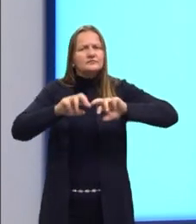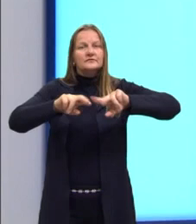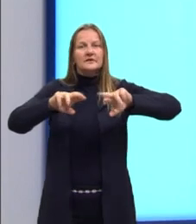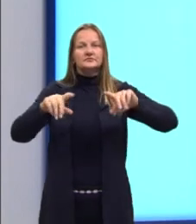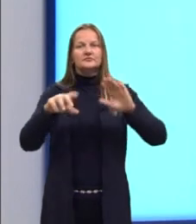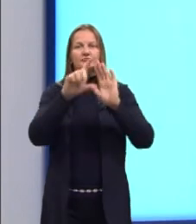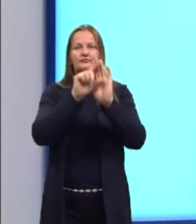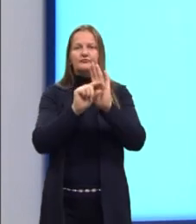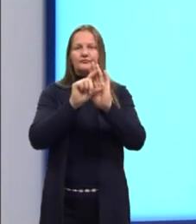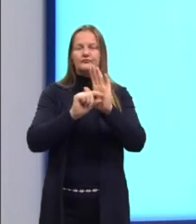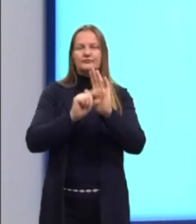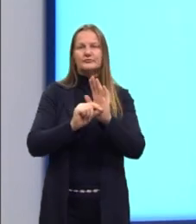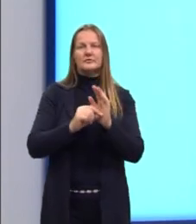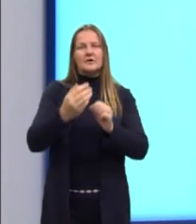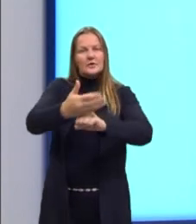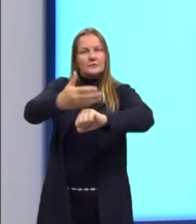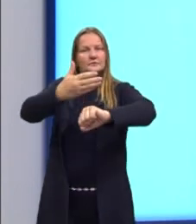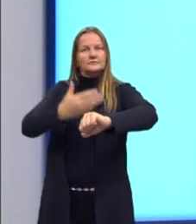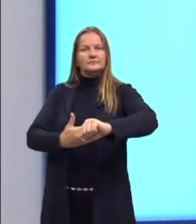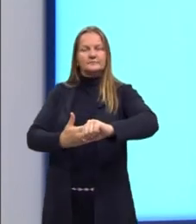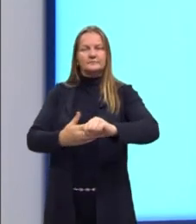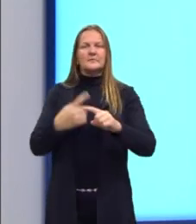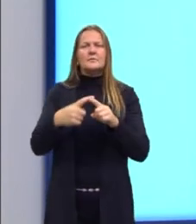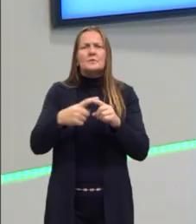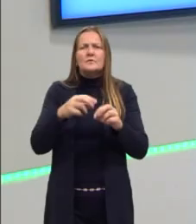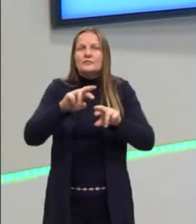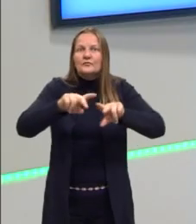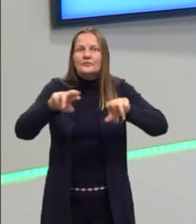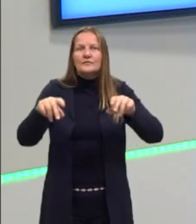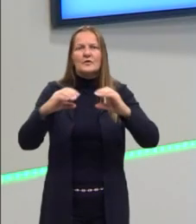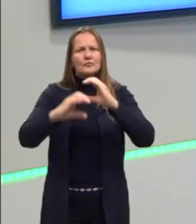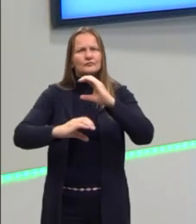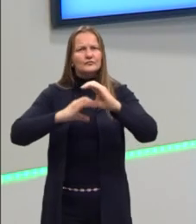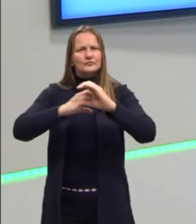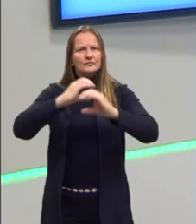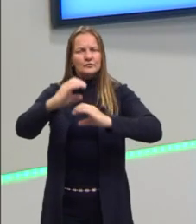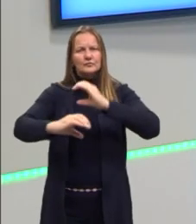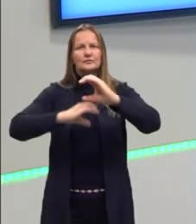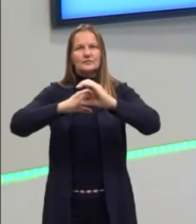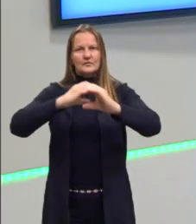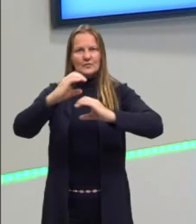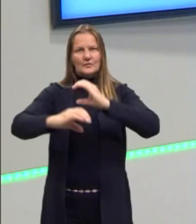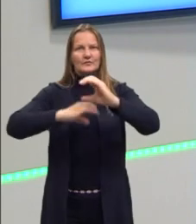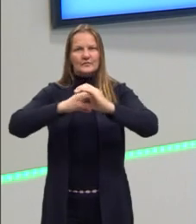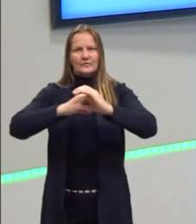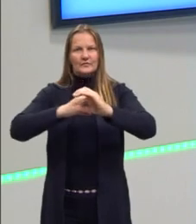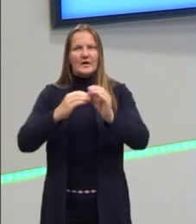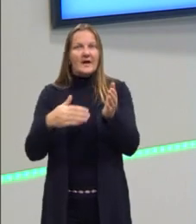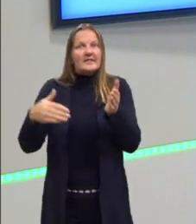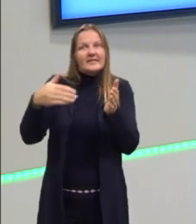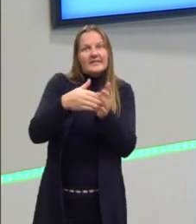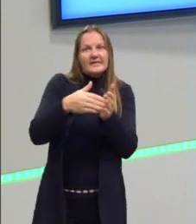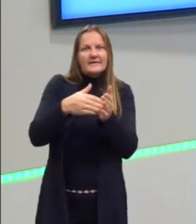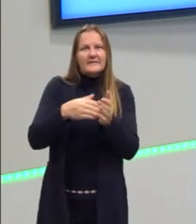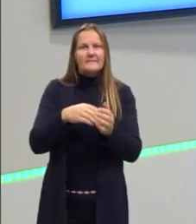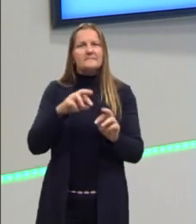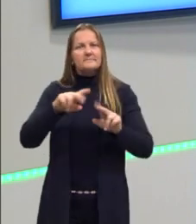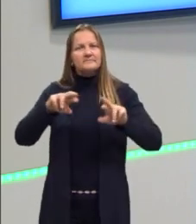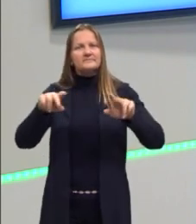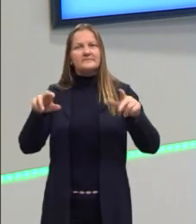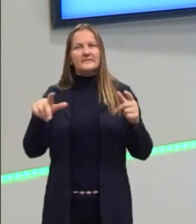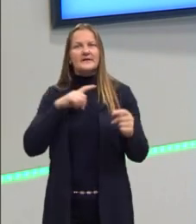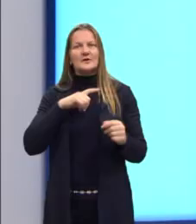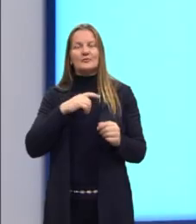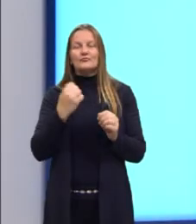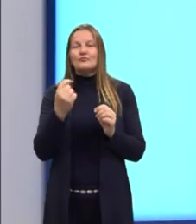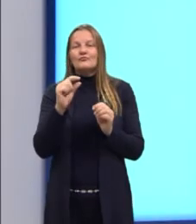sendo reduzida à metade da anterior eu posso ter vários ciclos de minha vida até atingir um valor que em significativo